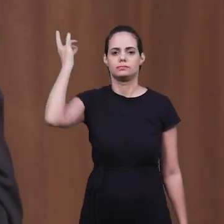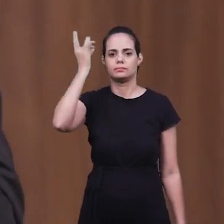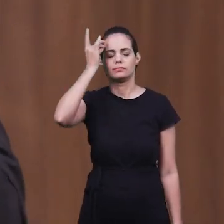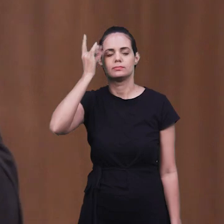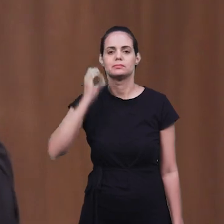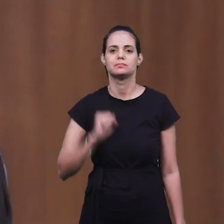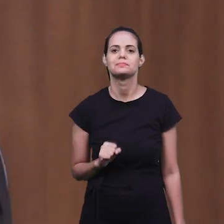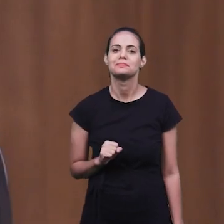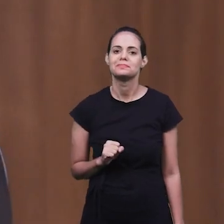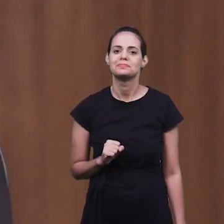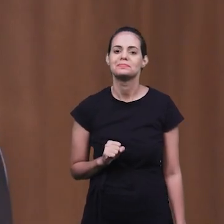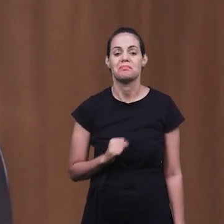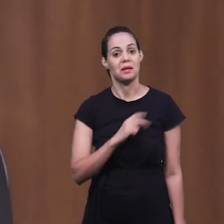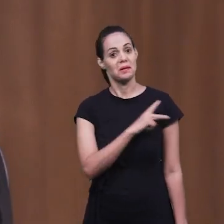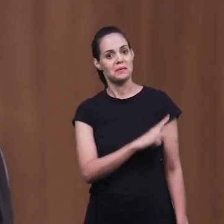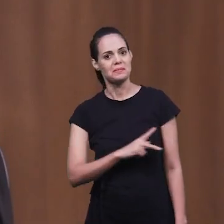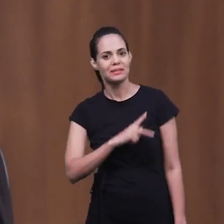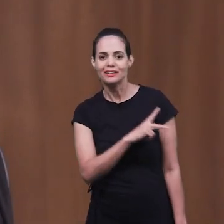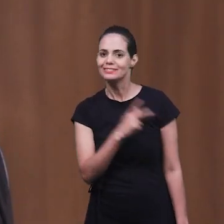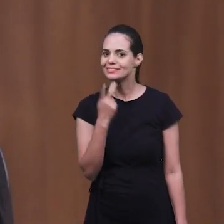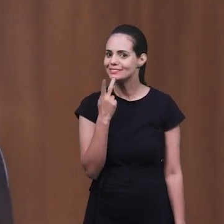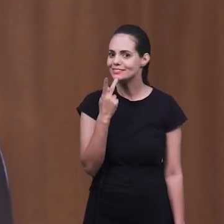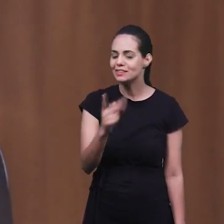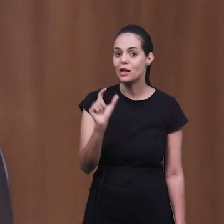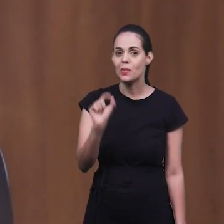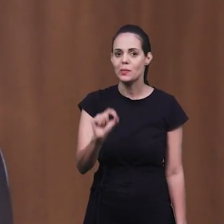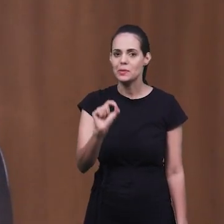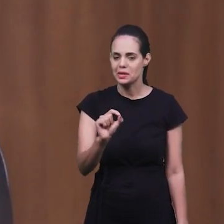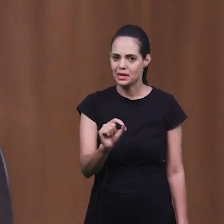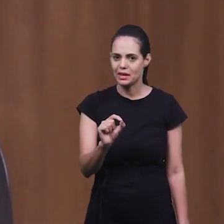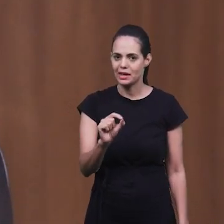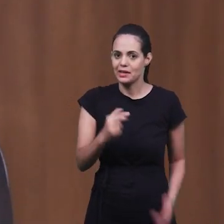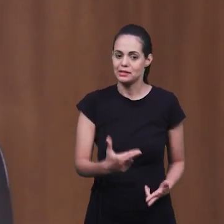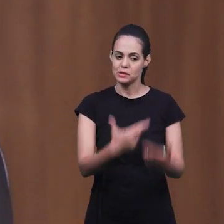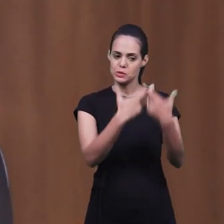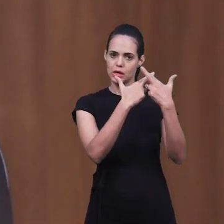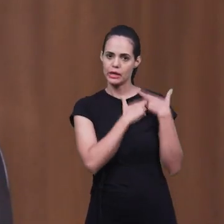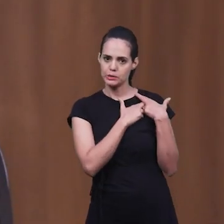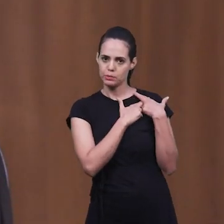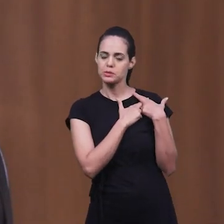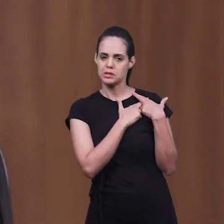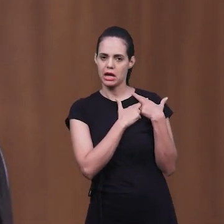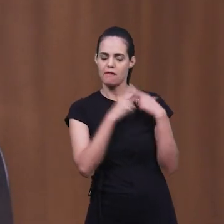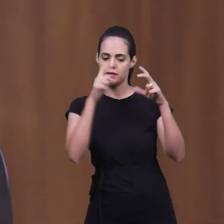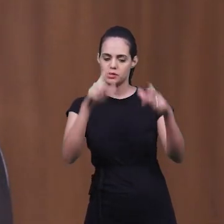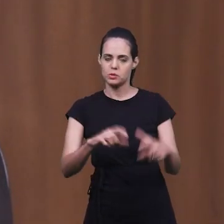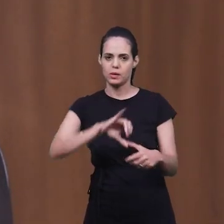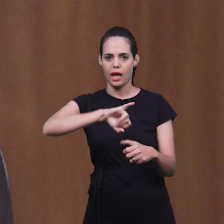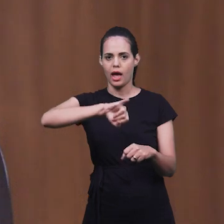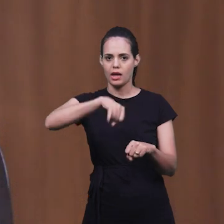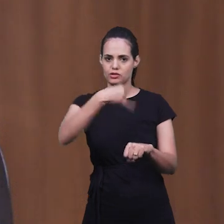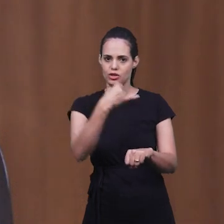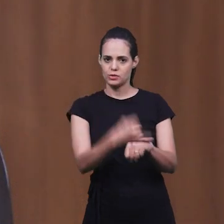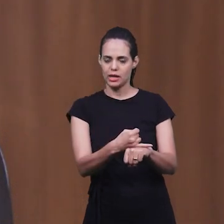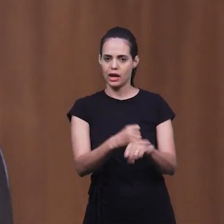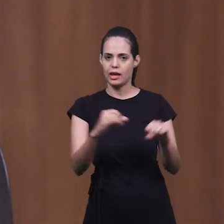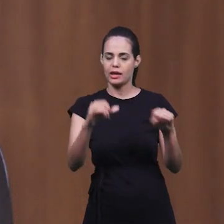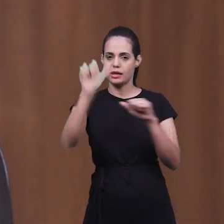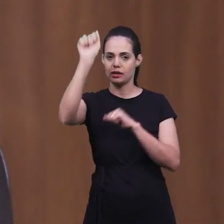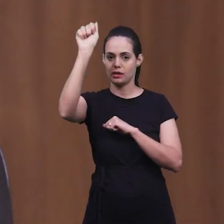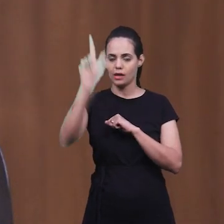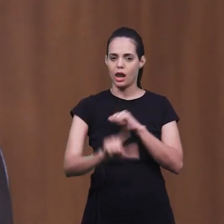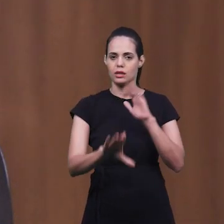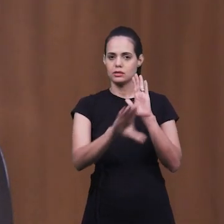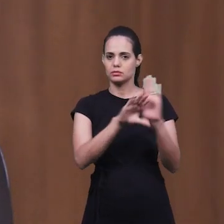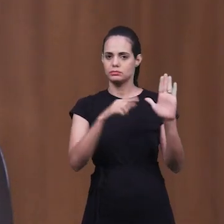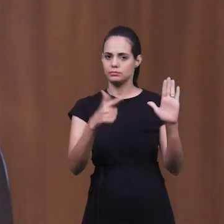concluir, podemos até citar aqui, falamos sobre as referências das colunas, ali em Jerusalém, que está em